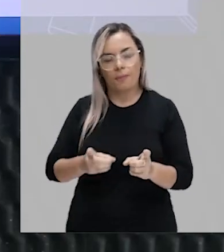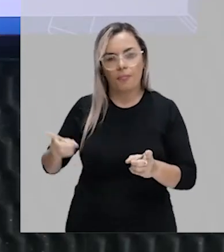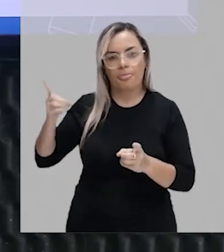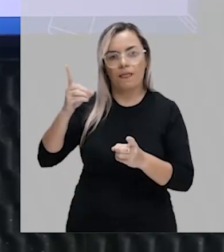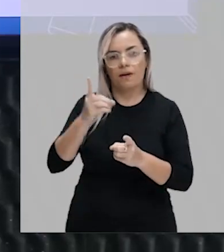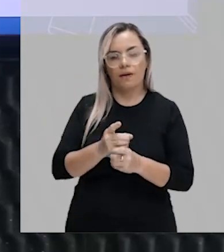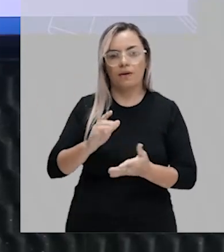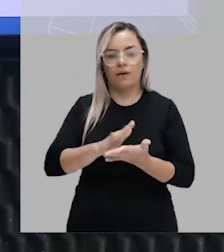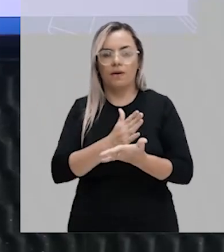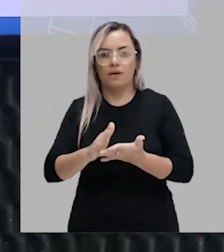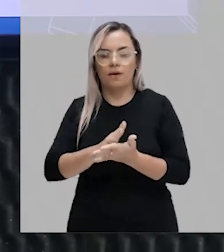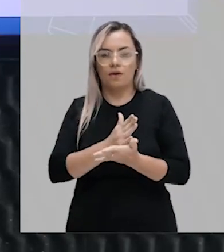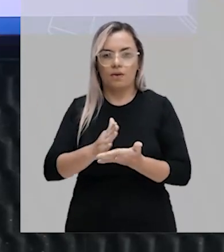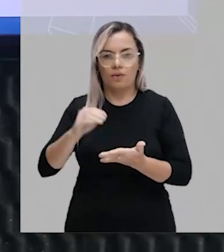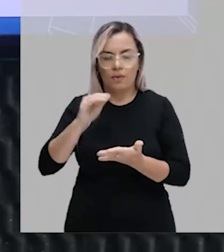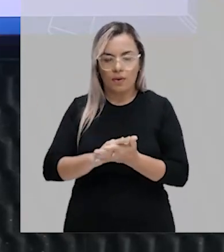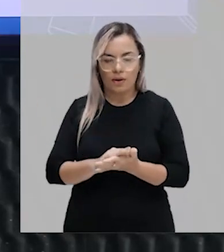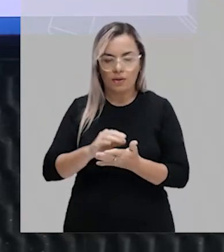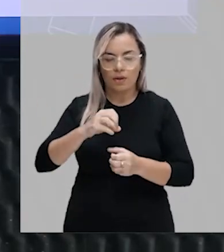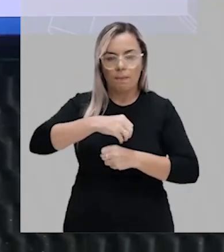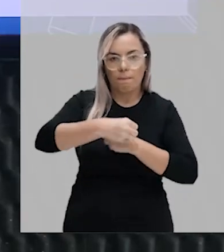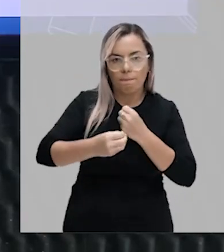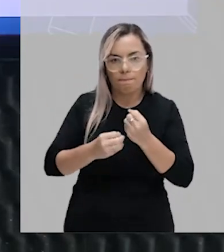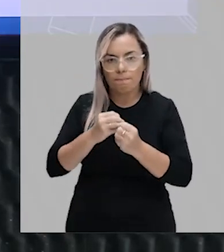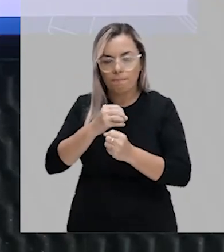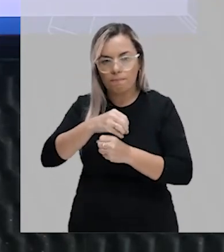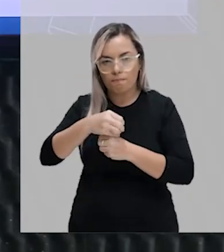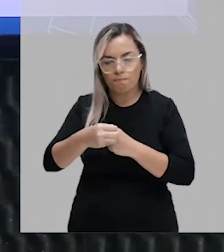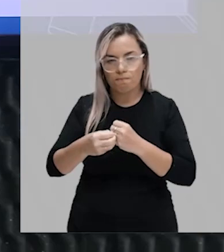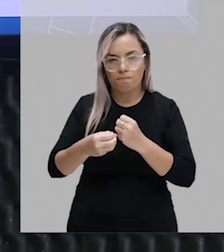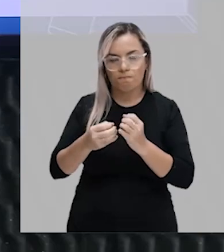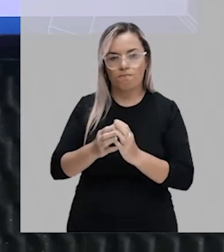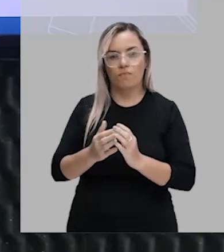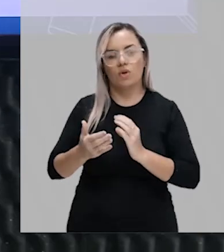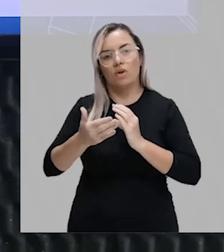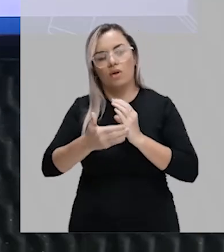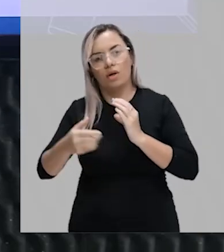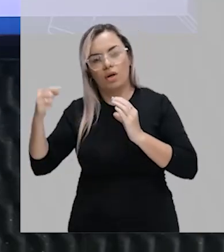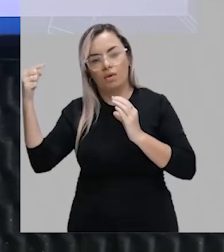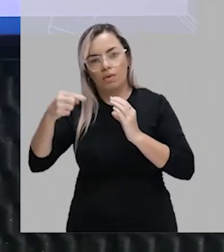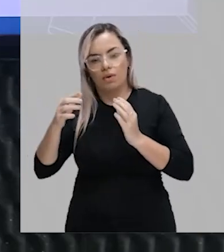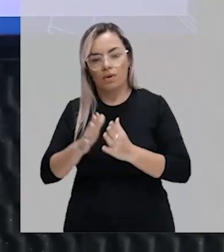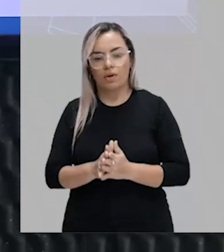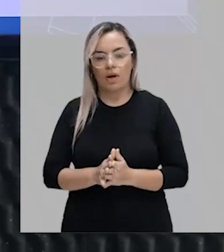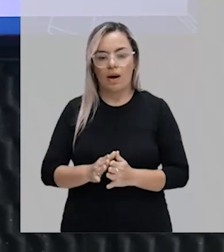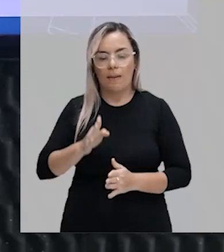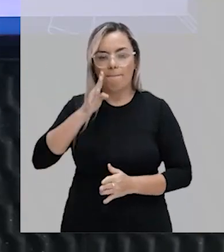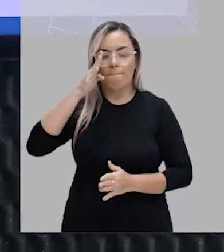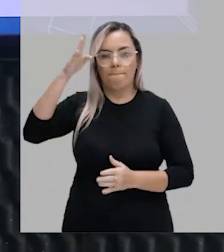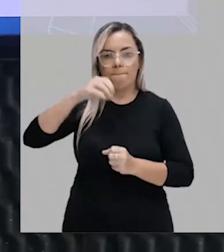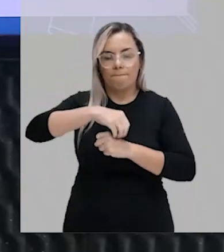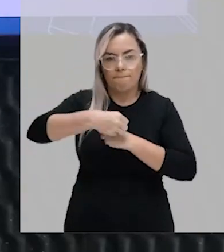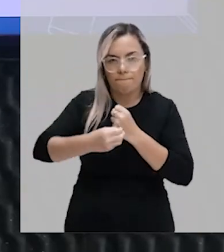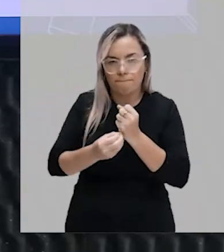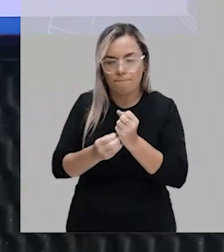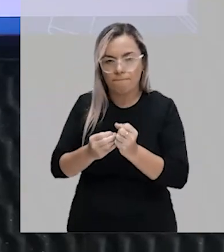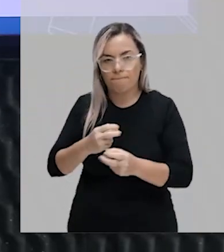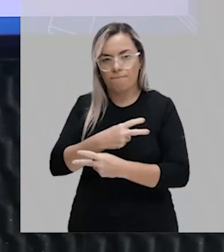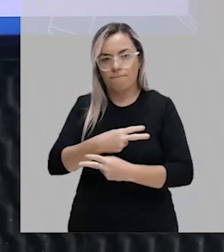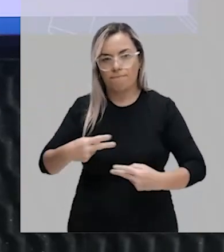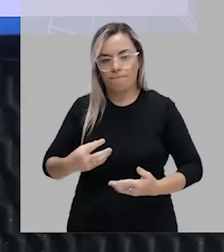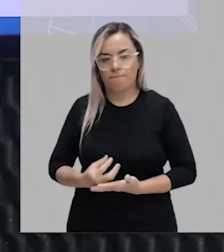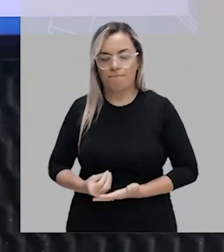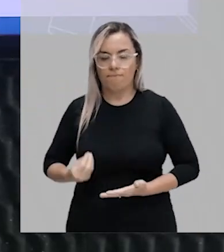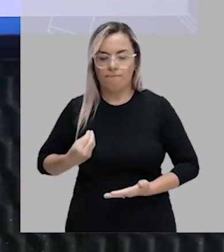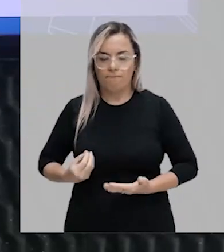algumas moléculas de carboidrato, mas a principal molécula que forma o corpo de um ser vivo, tá, é feita de